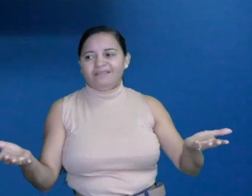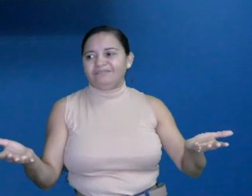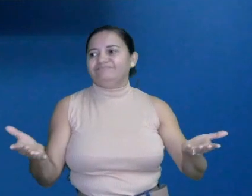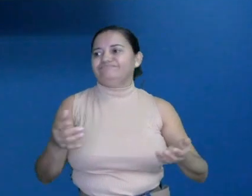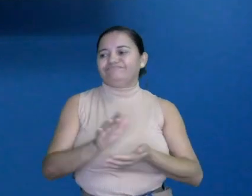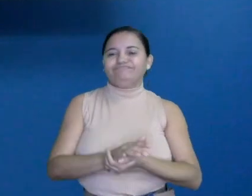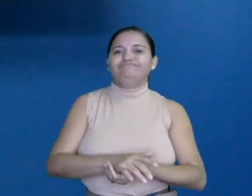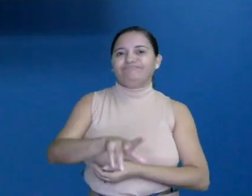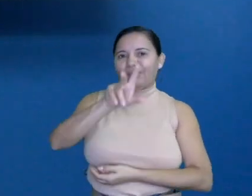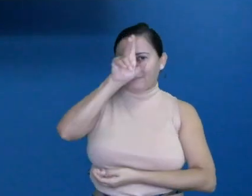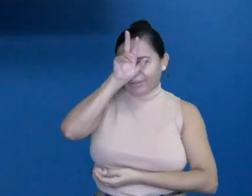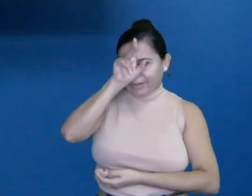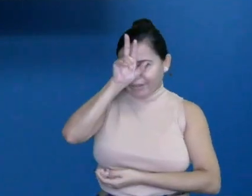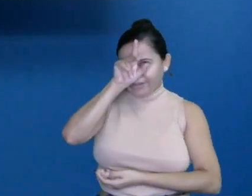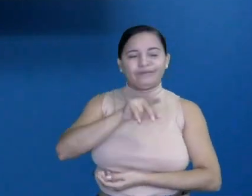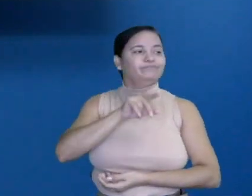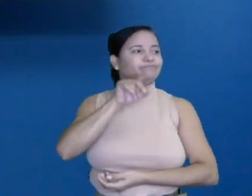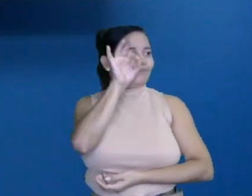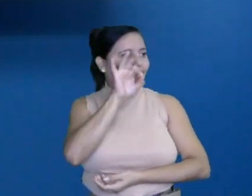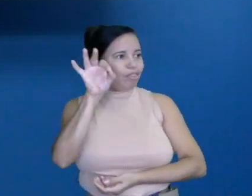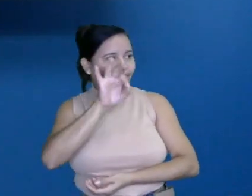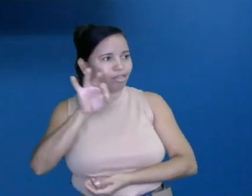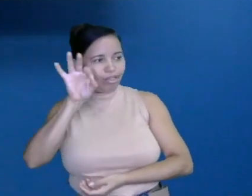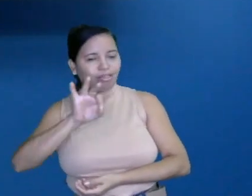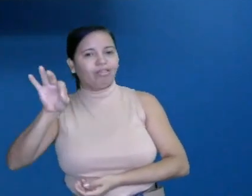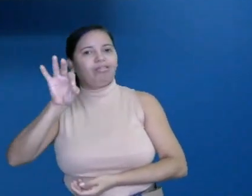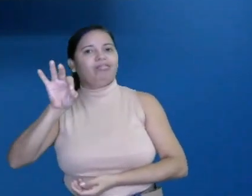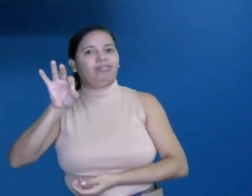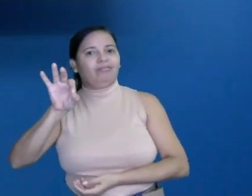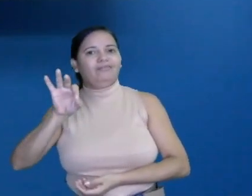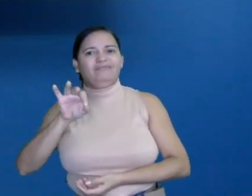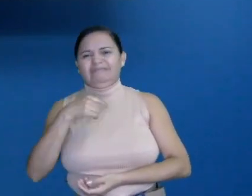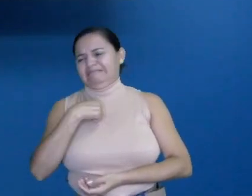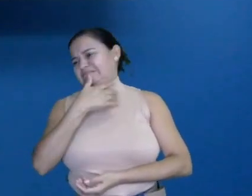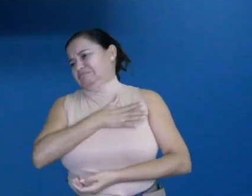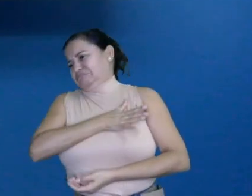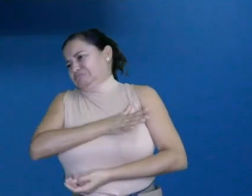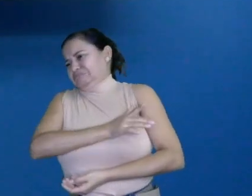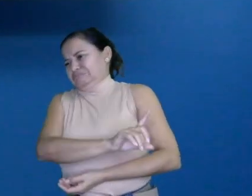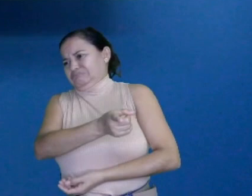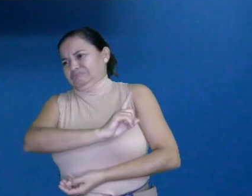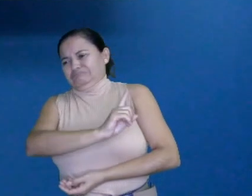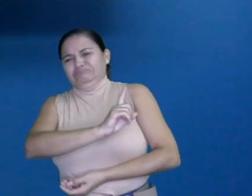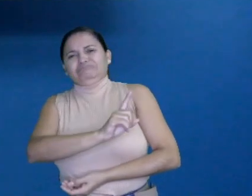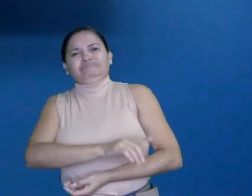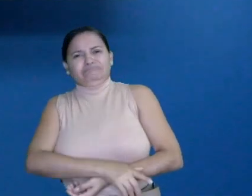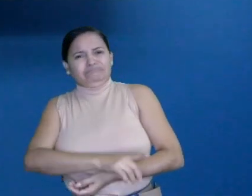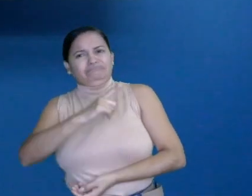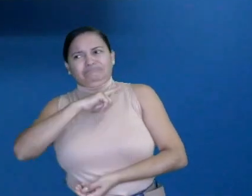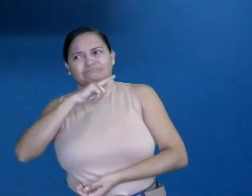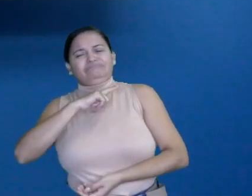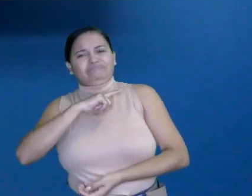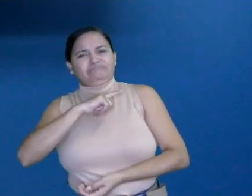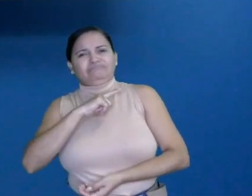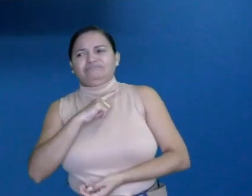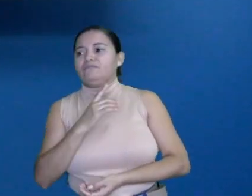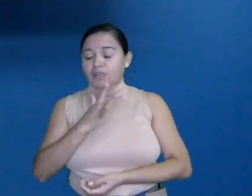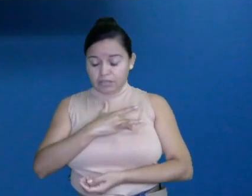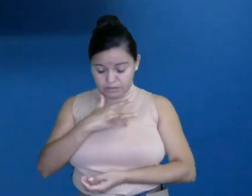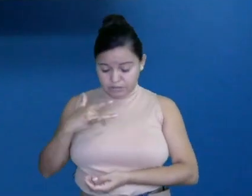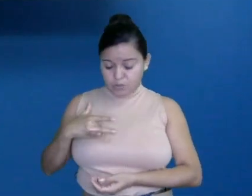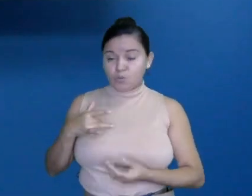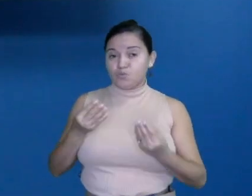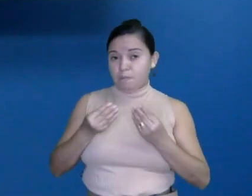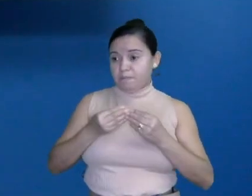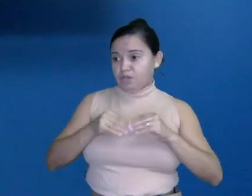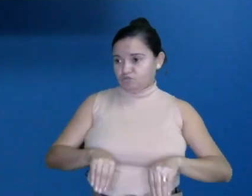atrai baratas, atrai moscas e outras pragas que são indesejáveis e que fazem mal para a nossa